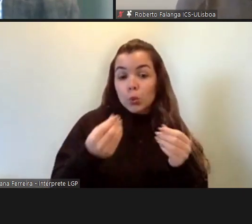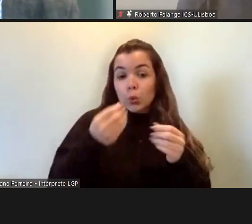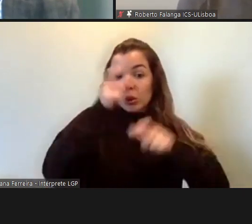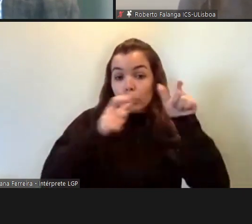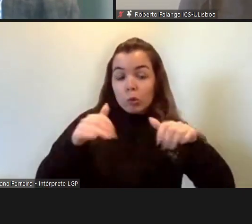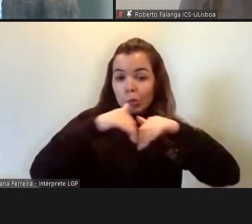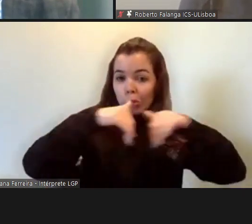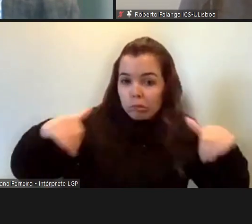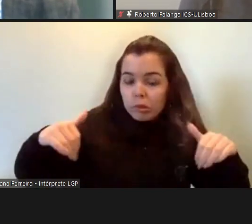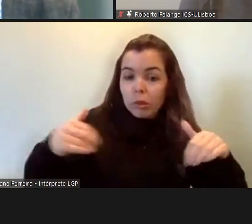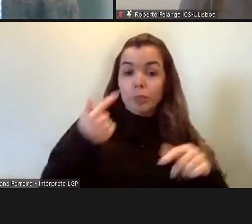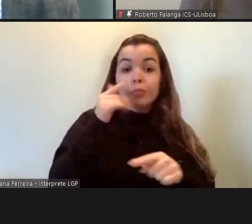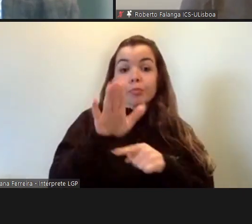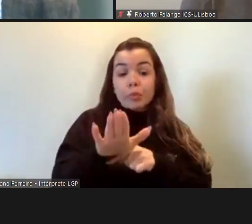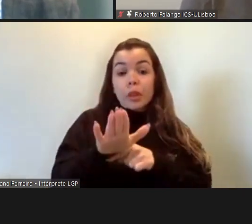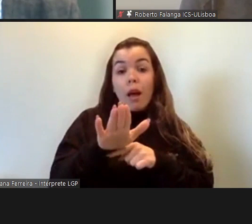o aborto,